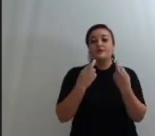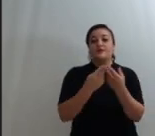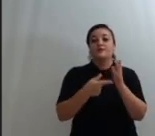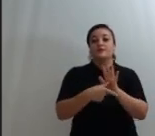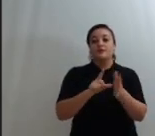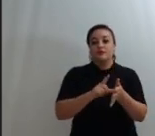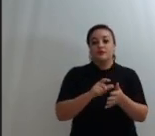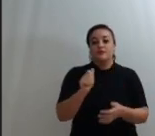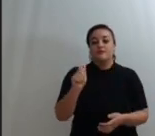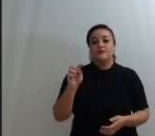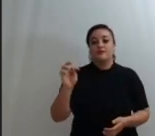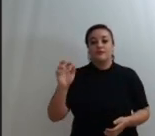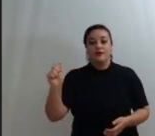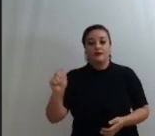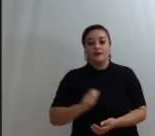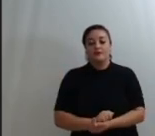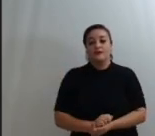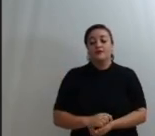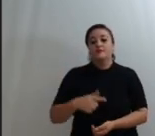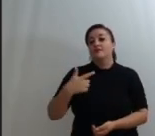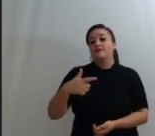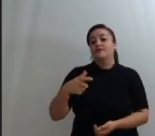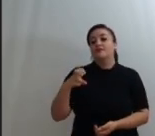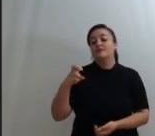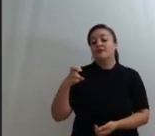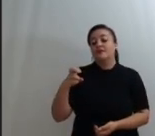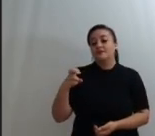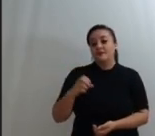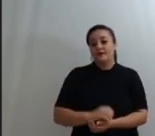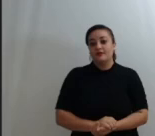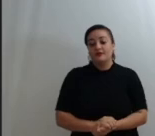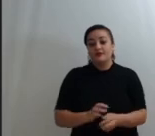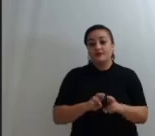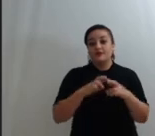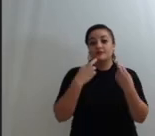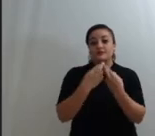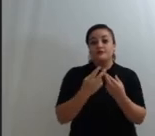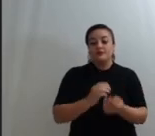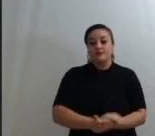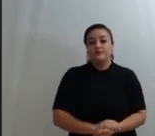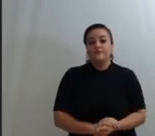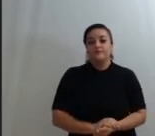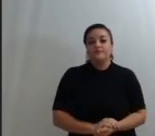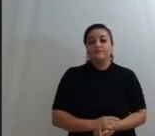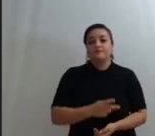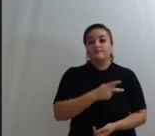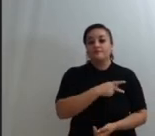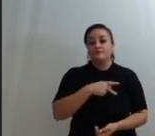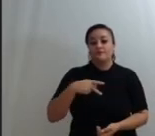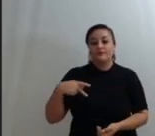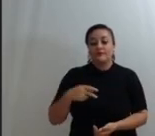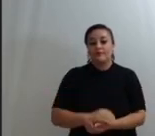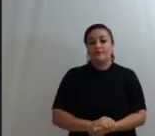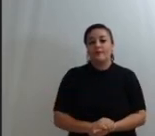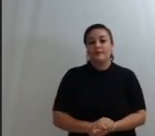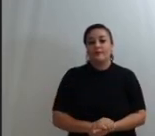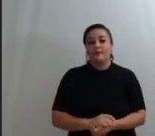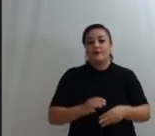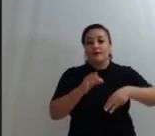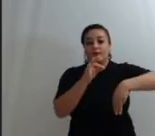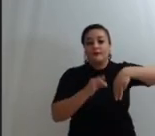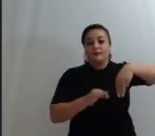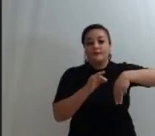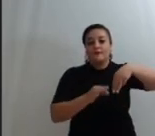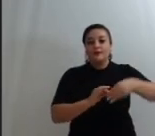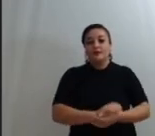Ata da 25ª sessão ordinária, em 13 de outubro de 2020. Presidente, Excelentíssimo Senhor Ministro Antônio Saldanha